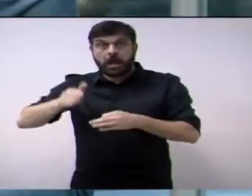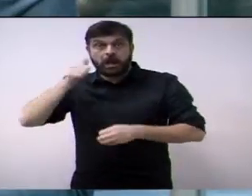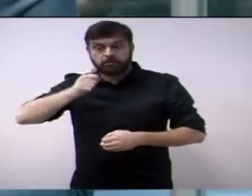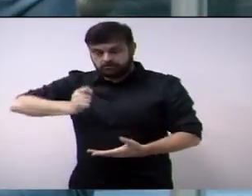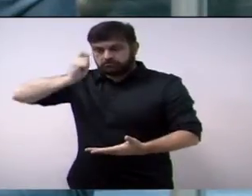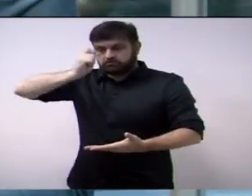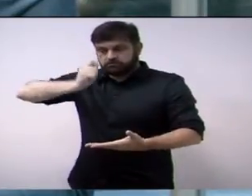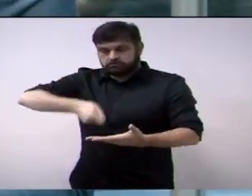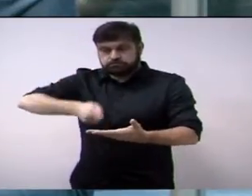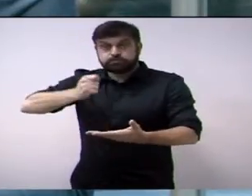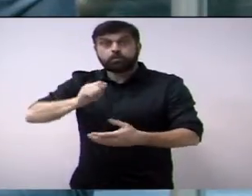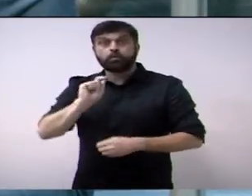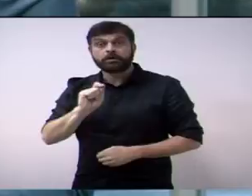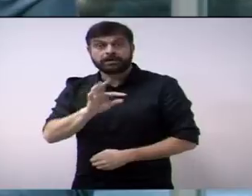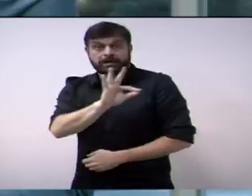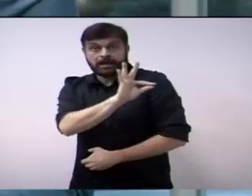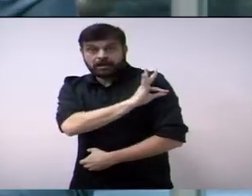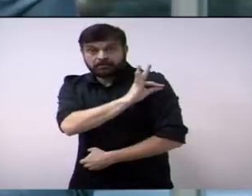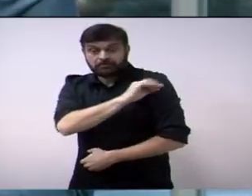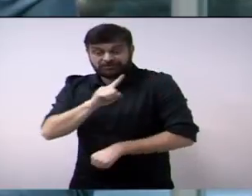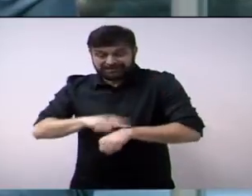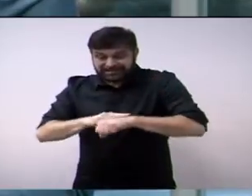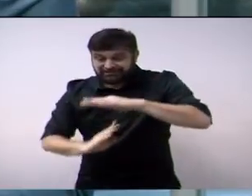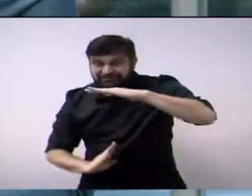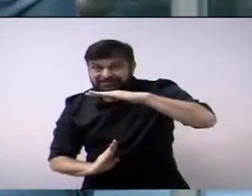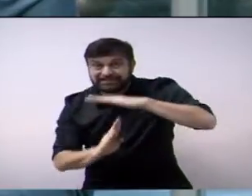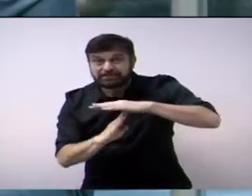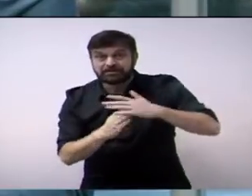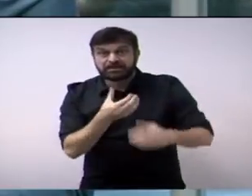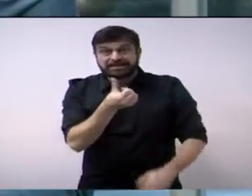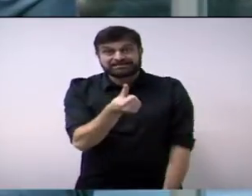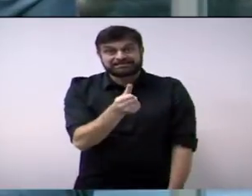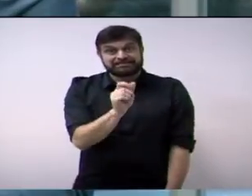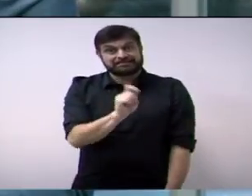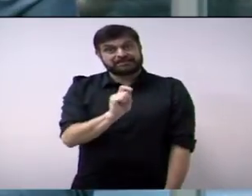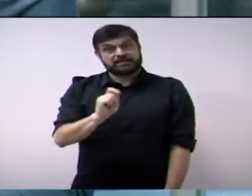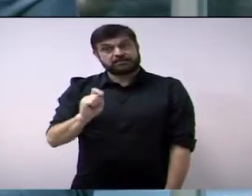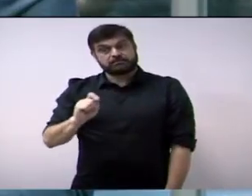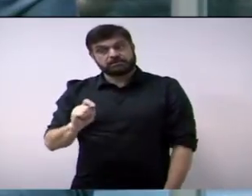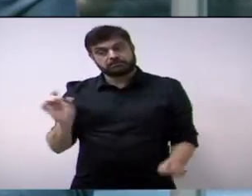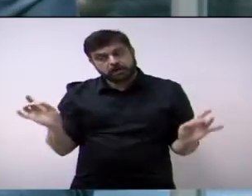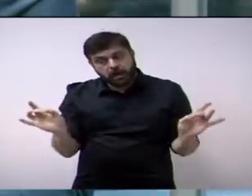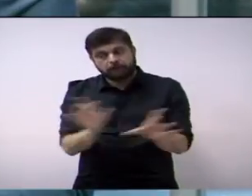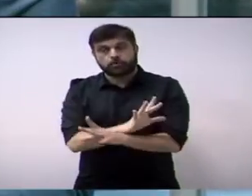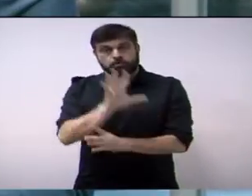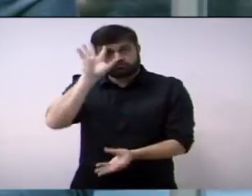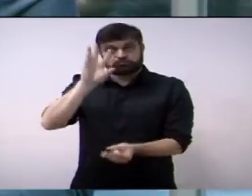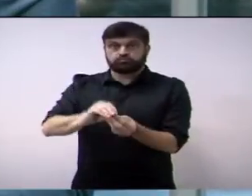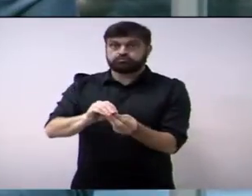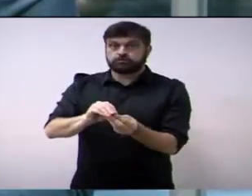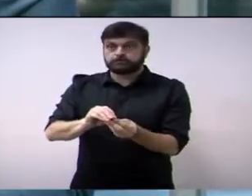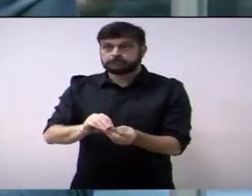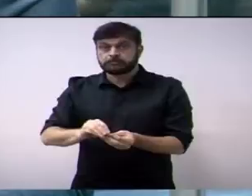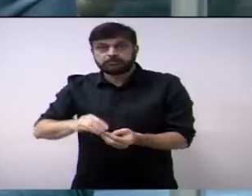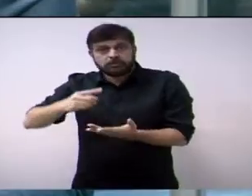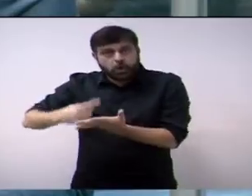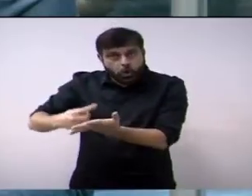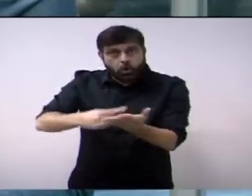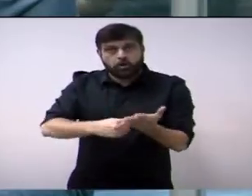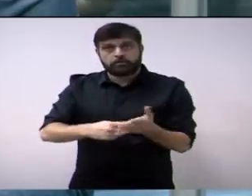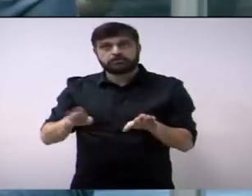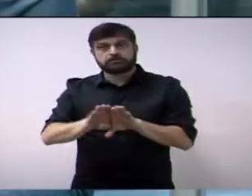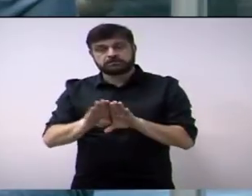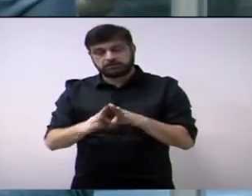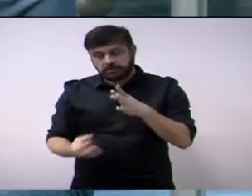Pistelli, a prefeitura possui no prazo de 6 meses para a conclusão desse trabalho. Outros compromissos firmados